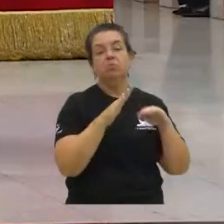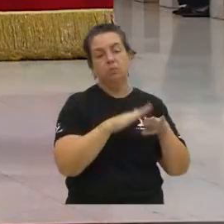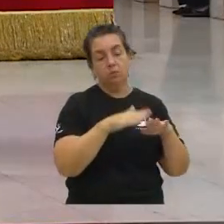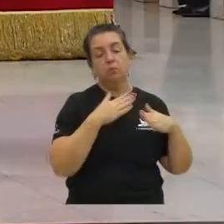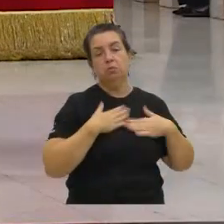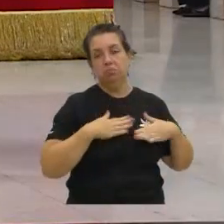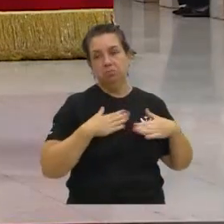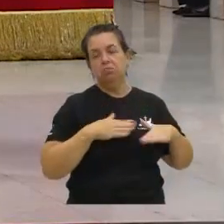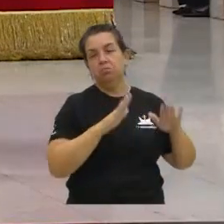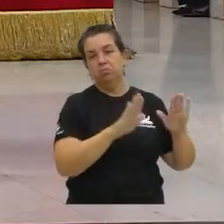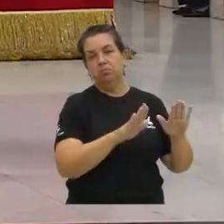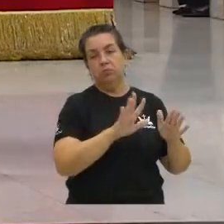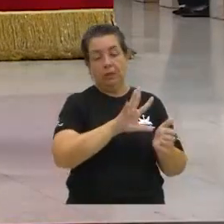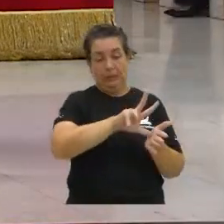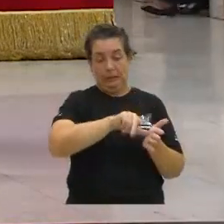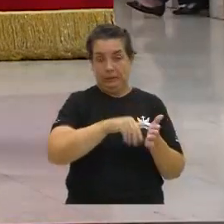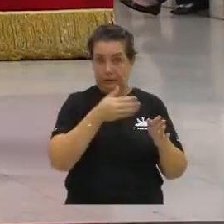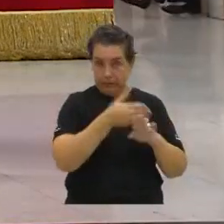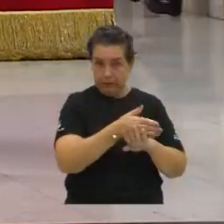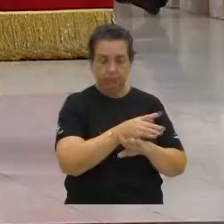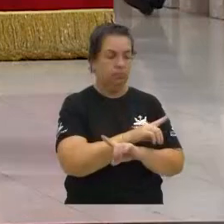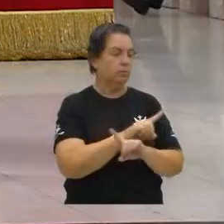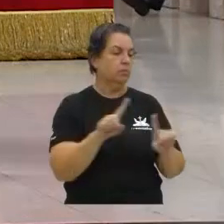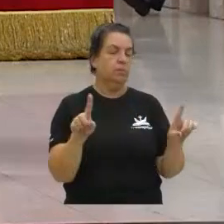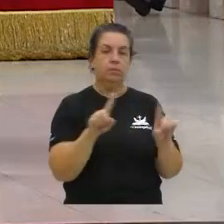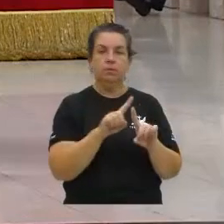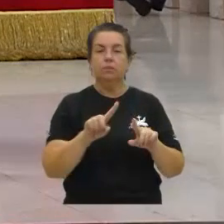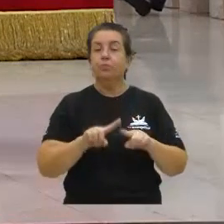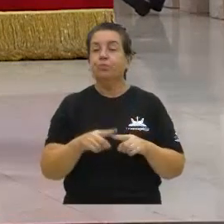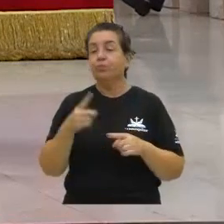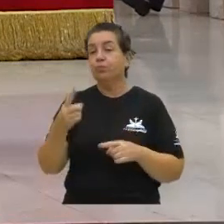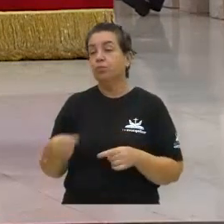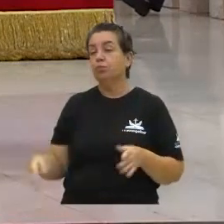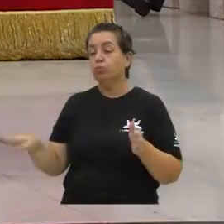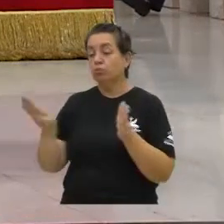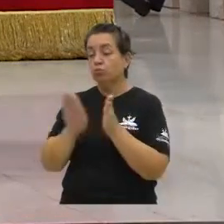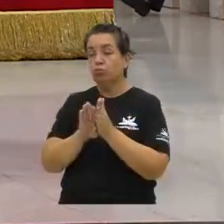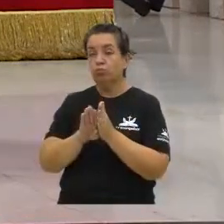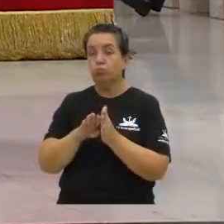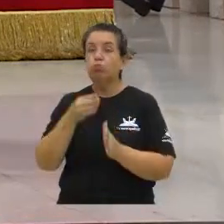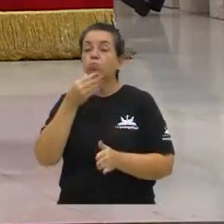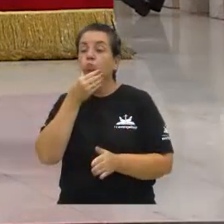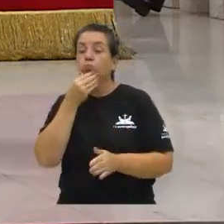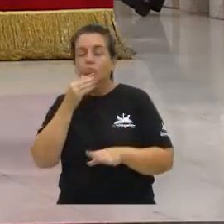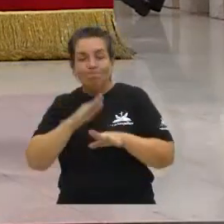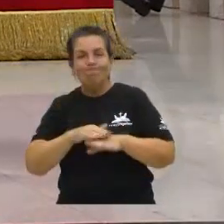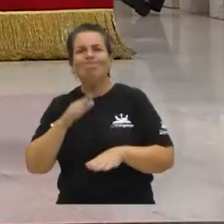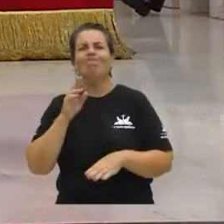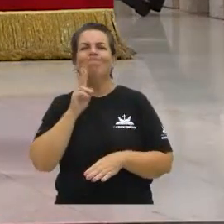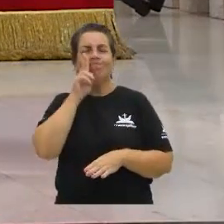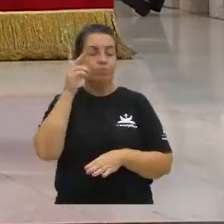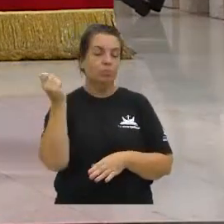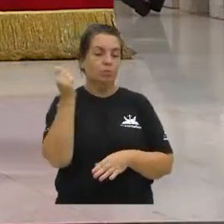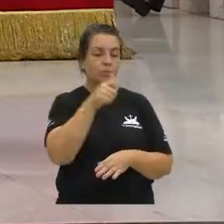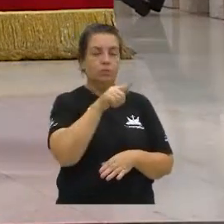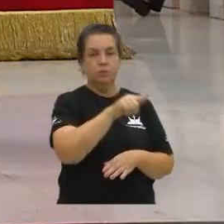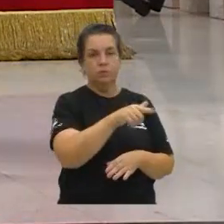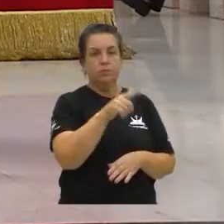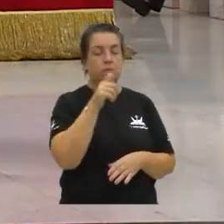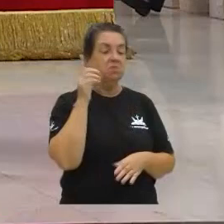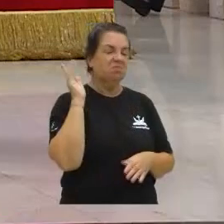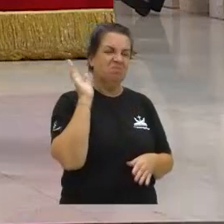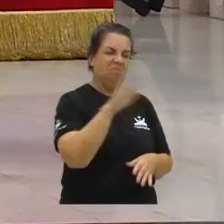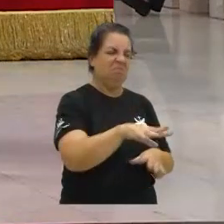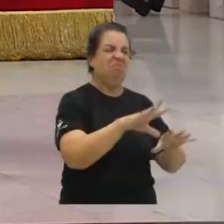Jesus diz: o ladrão não entra. Mas quando chega um homem mais forte do que ele, vence-o,